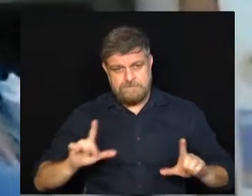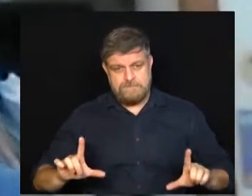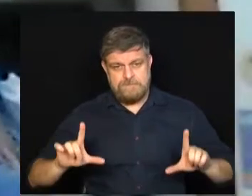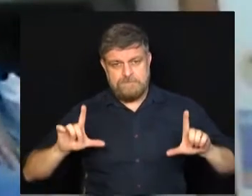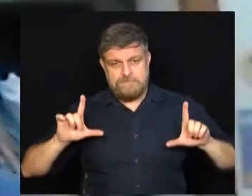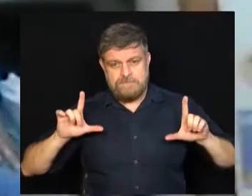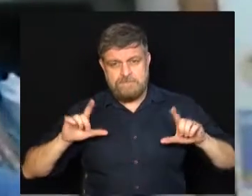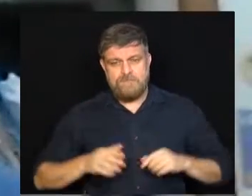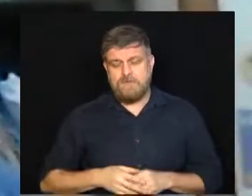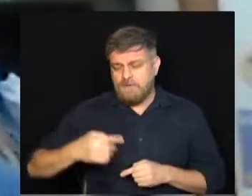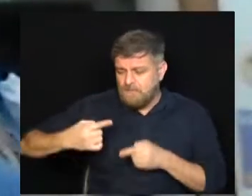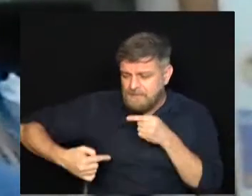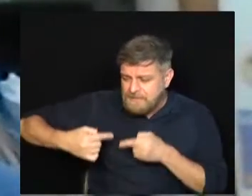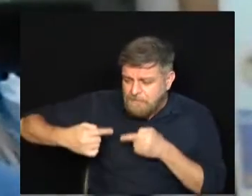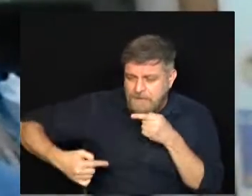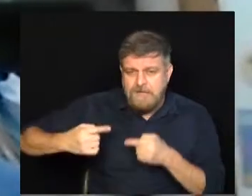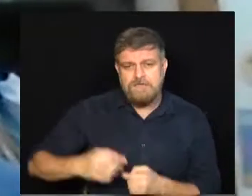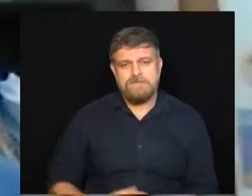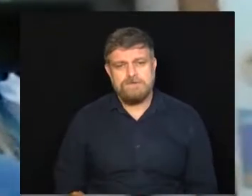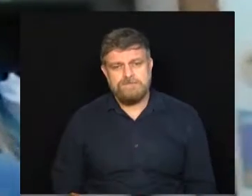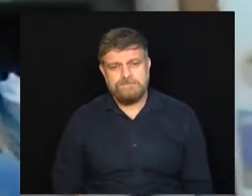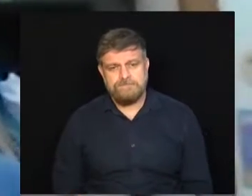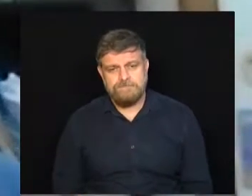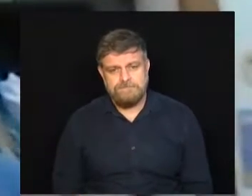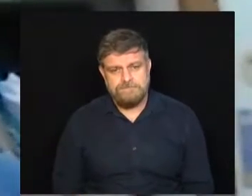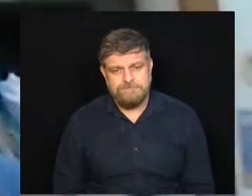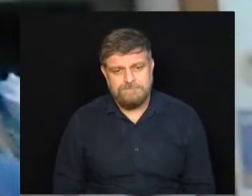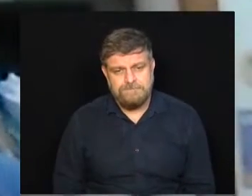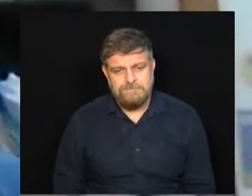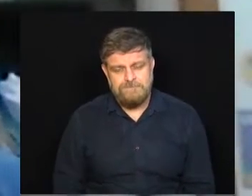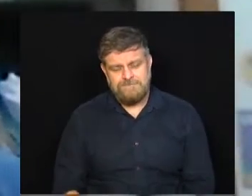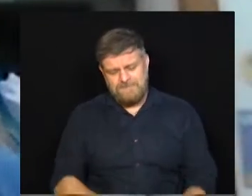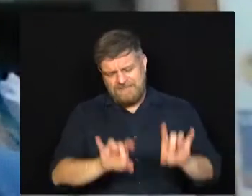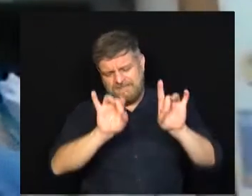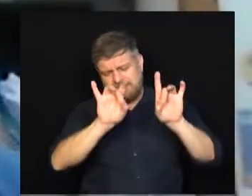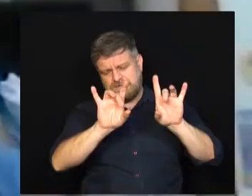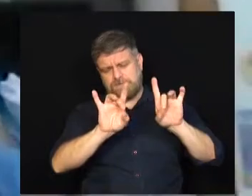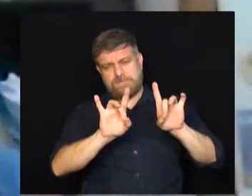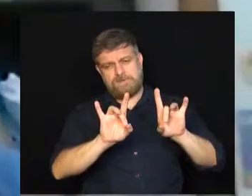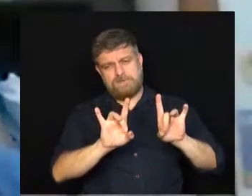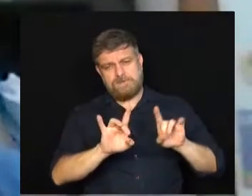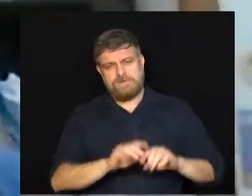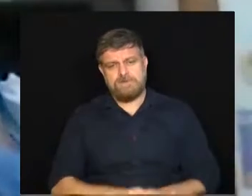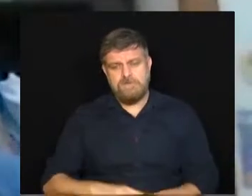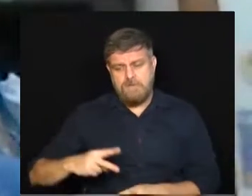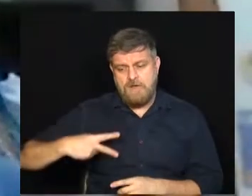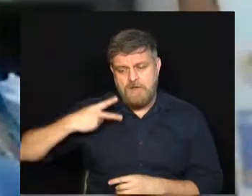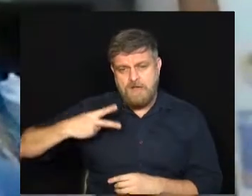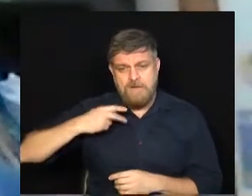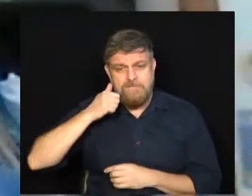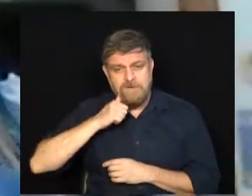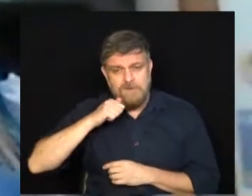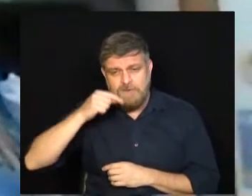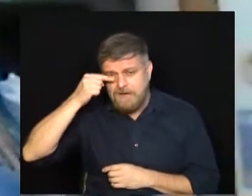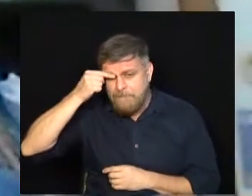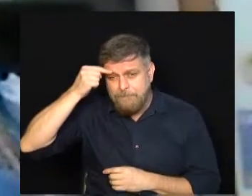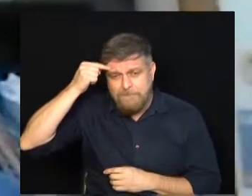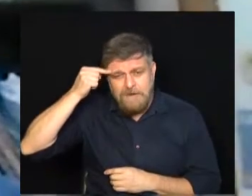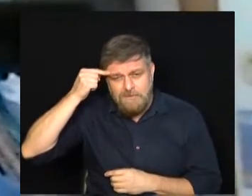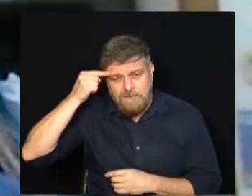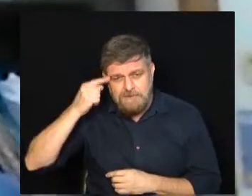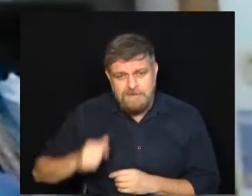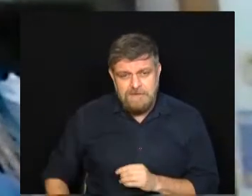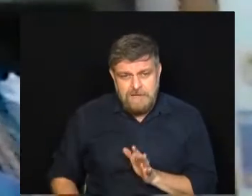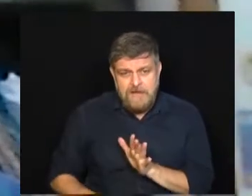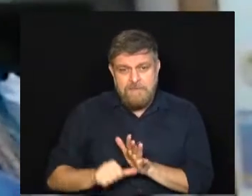de debate. Aqui, em especial, a vereadora Paulo Miguel, primeira